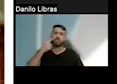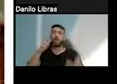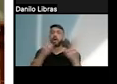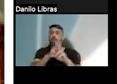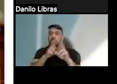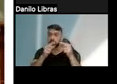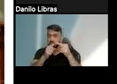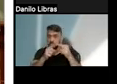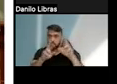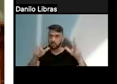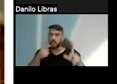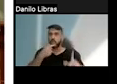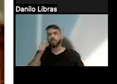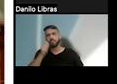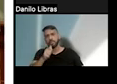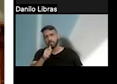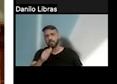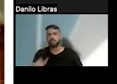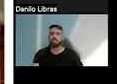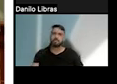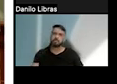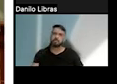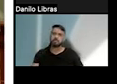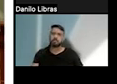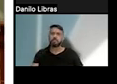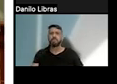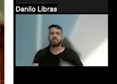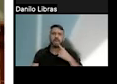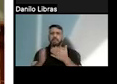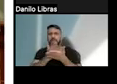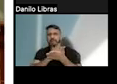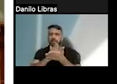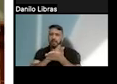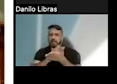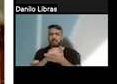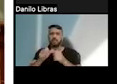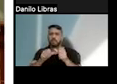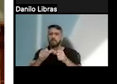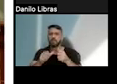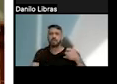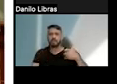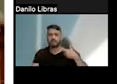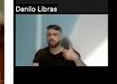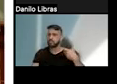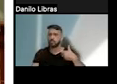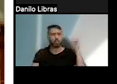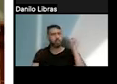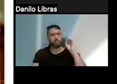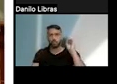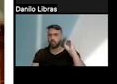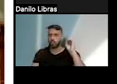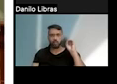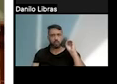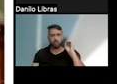tinha diferença entre homens e mulheres, se tinha alguma tendência de alteração da expressão mediante a idade, mas a gente não viu